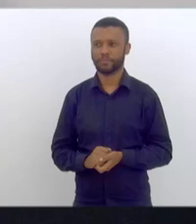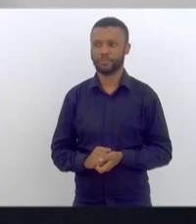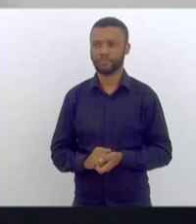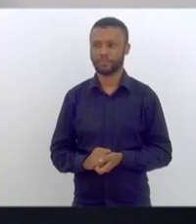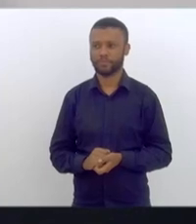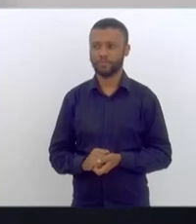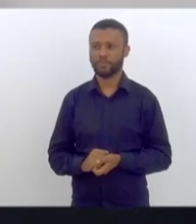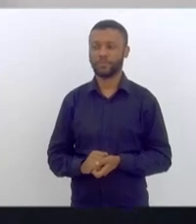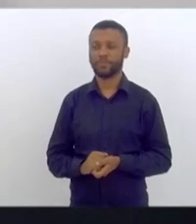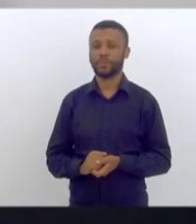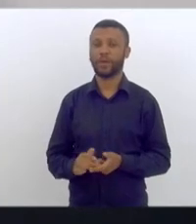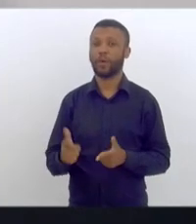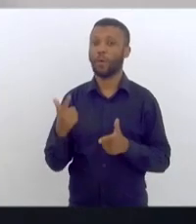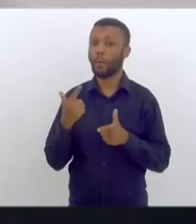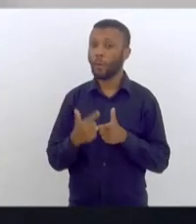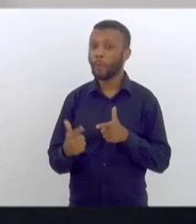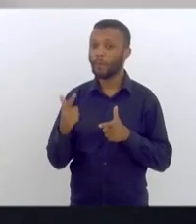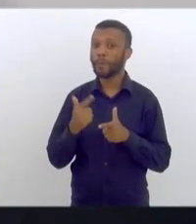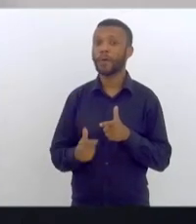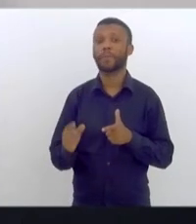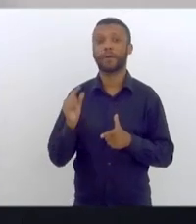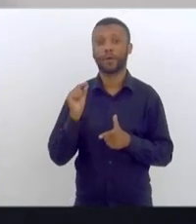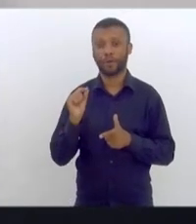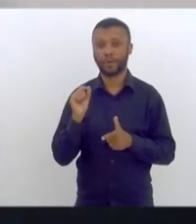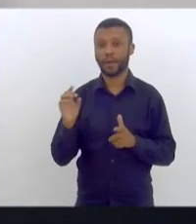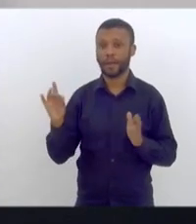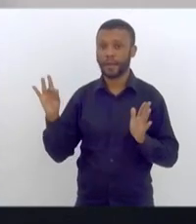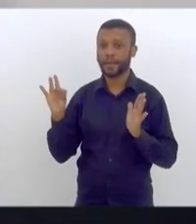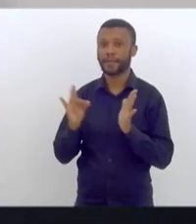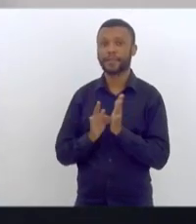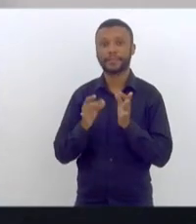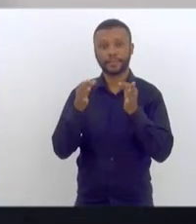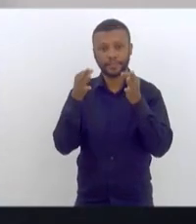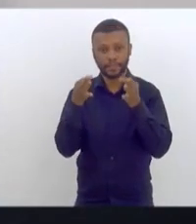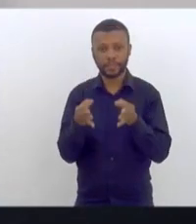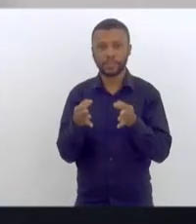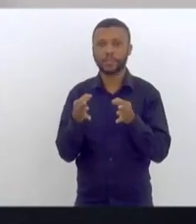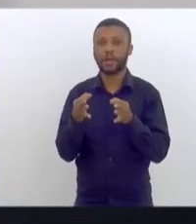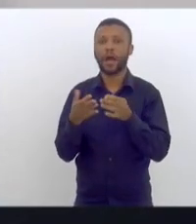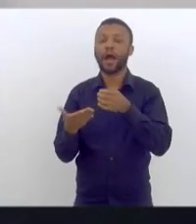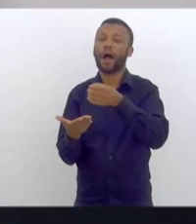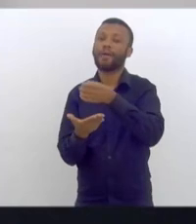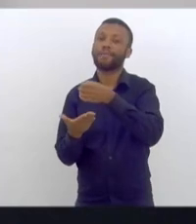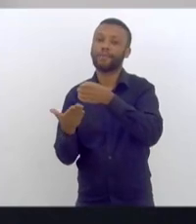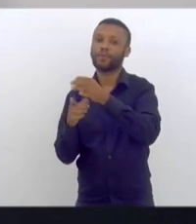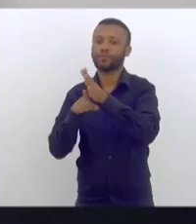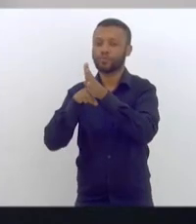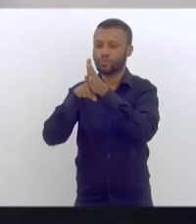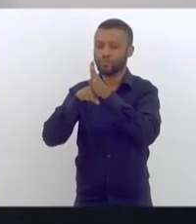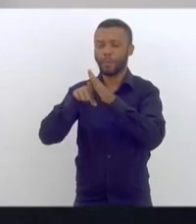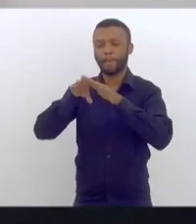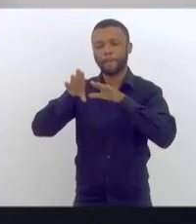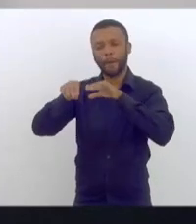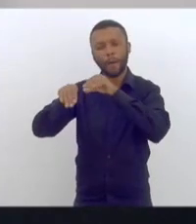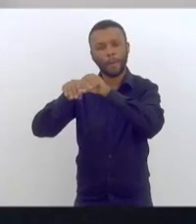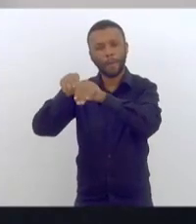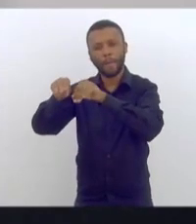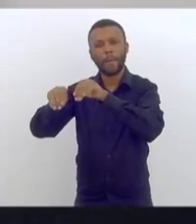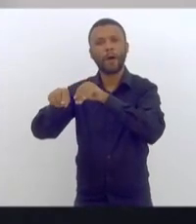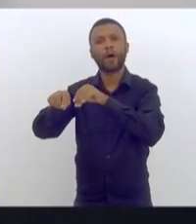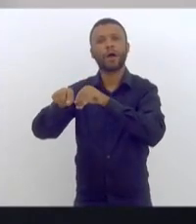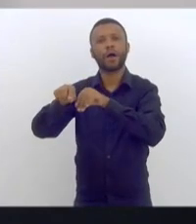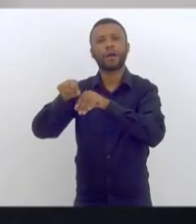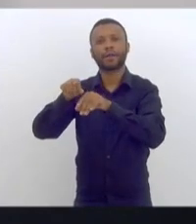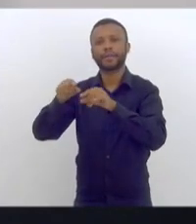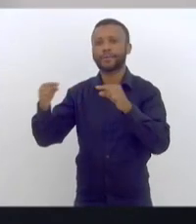o problema é ter exatamente a fonte de consulta que tem lá relacionado né